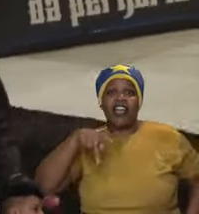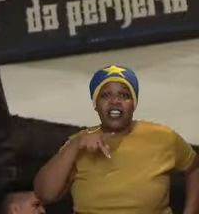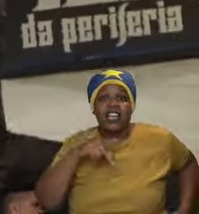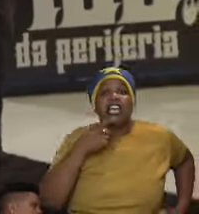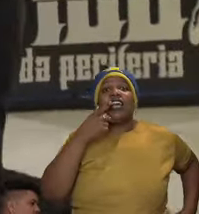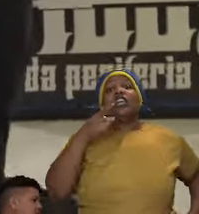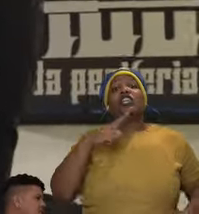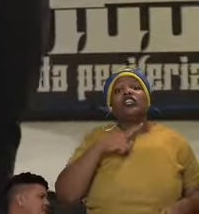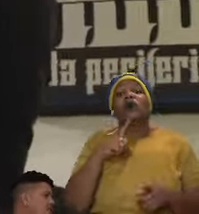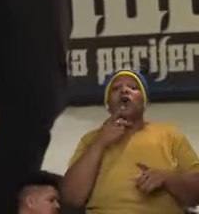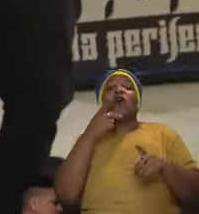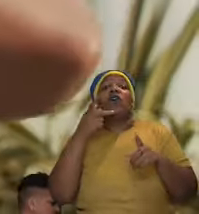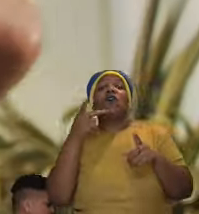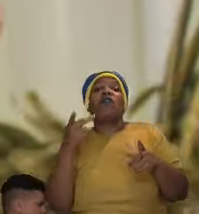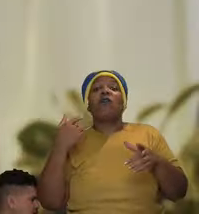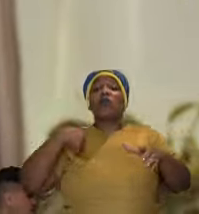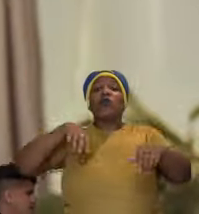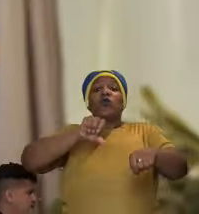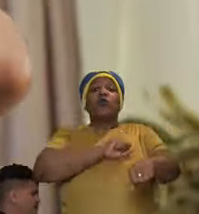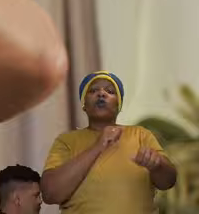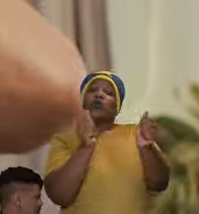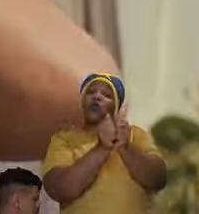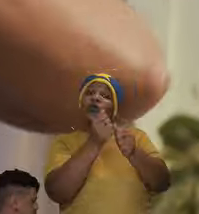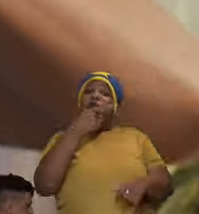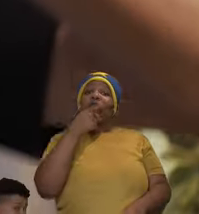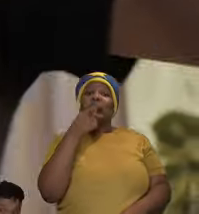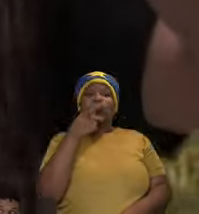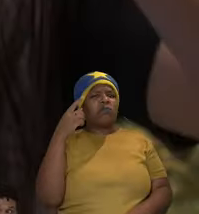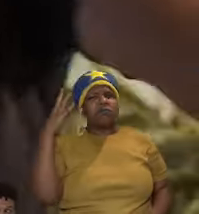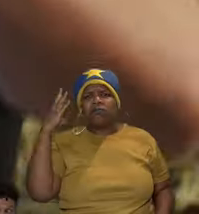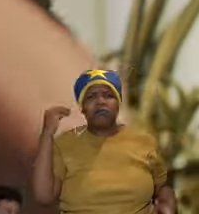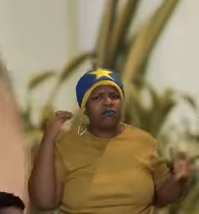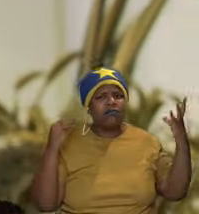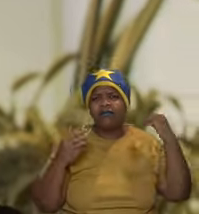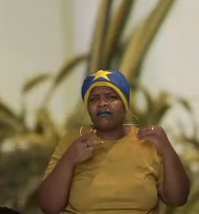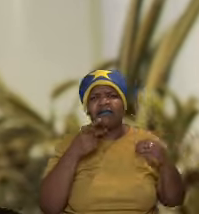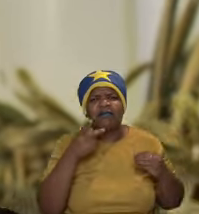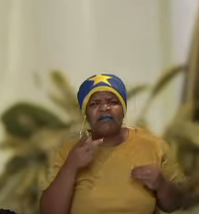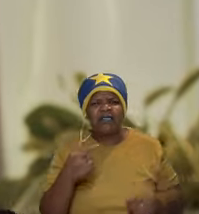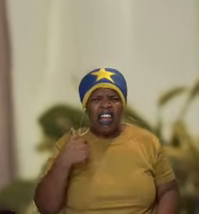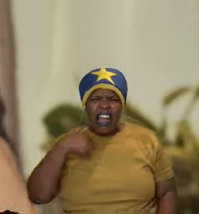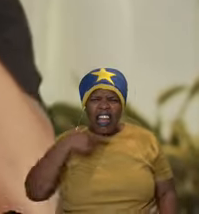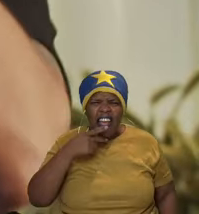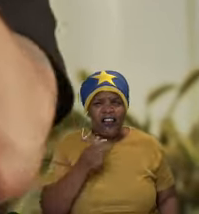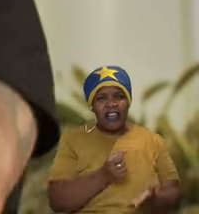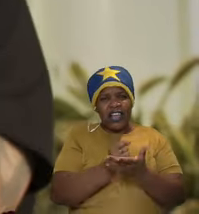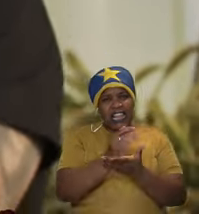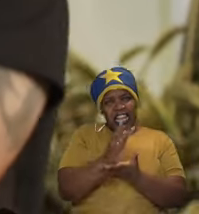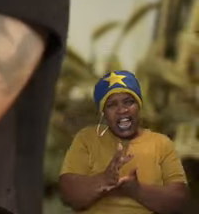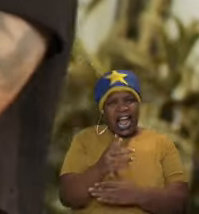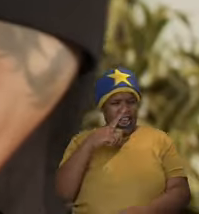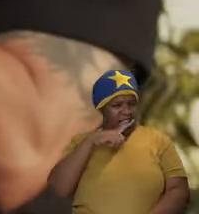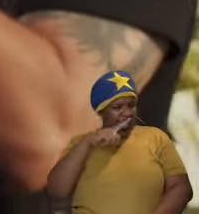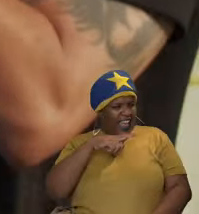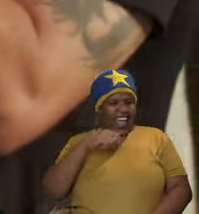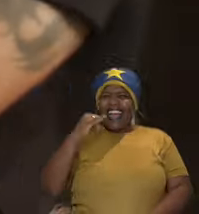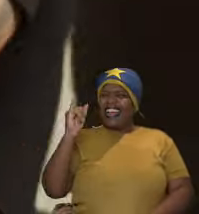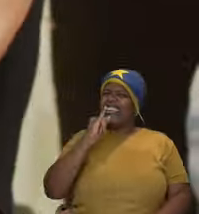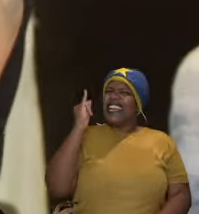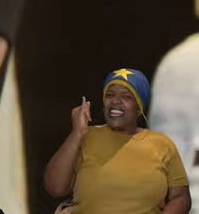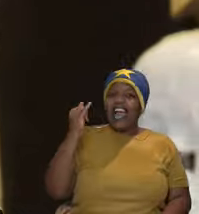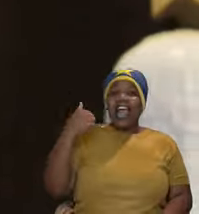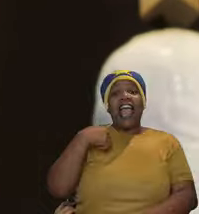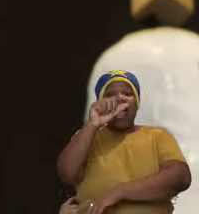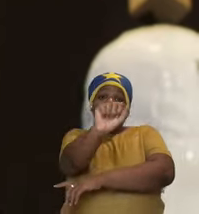de arrisca. Vozinho da classe nobre de civic e whisky. Nós tem 6 boca, tem veio outra astuciosa. Que é carro